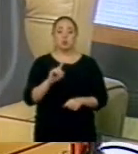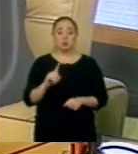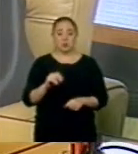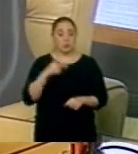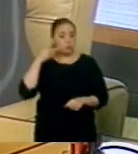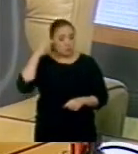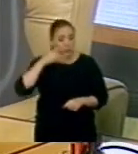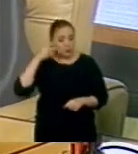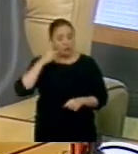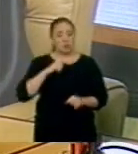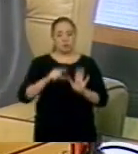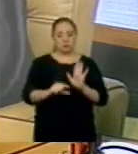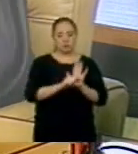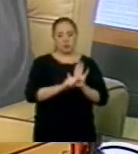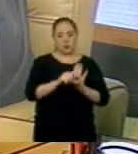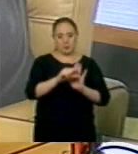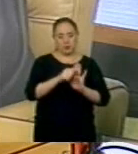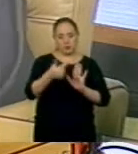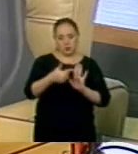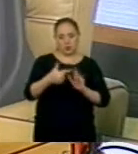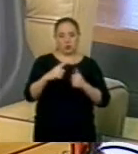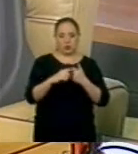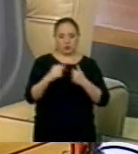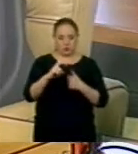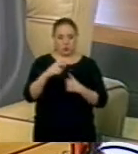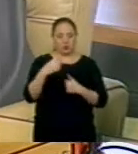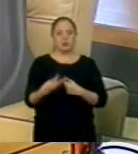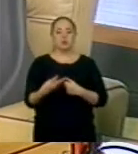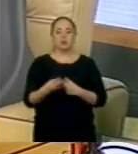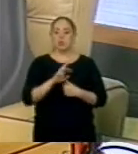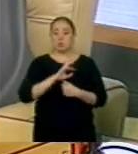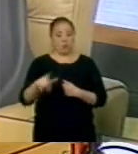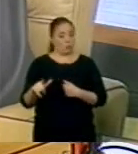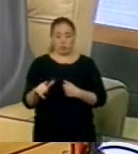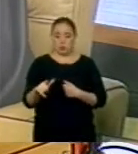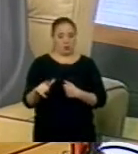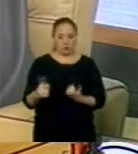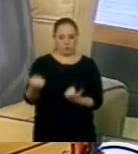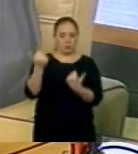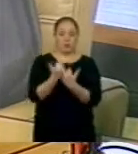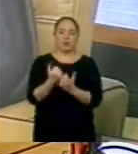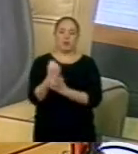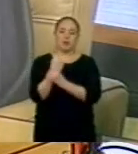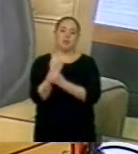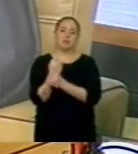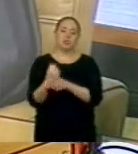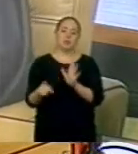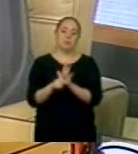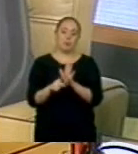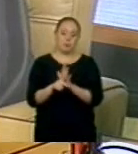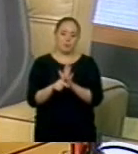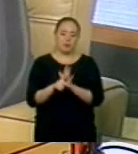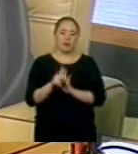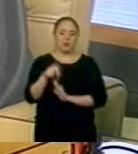na parte segunda, do parágrafo segundo do artigo 53, não é substitutivo das garantias próprias que